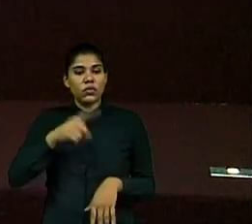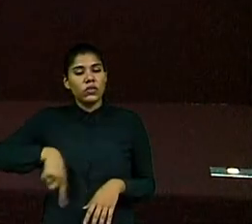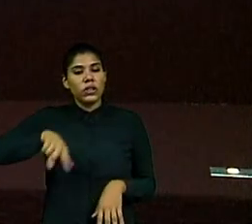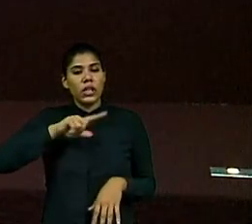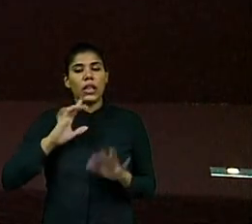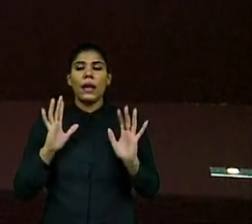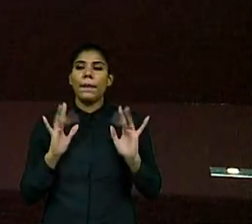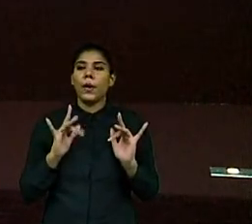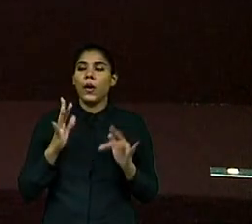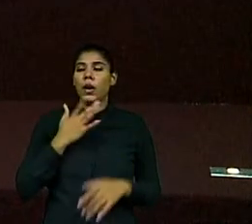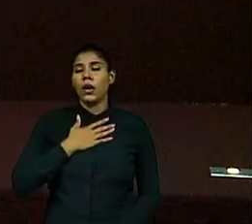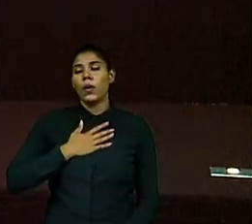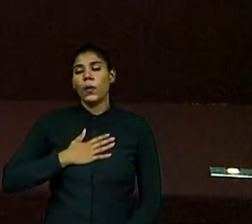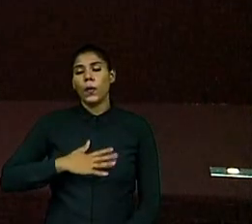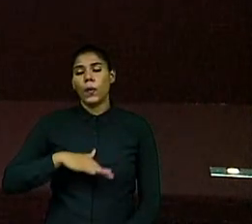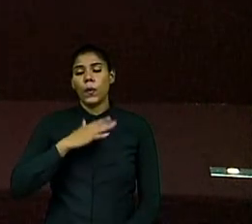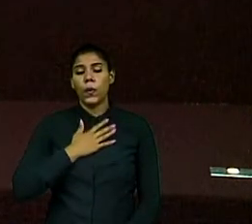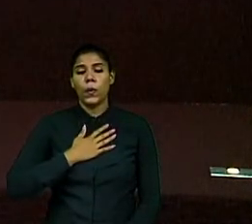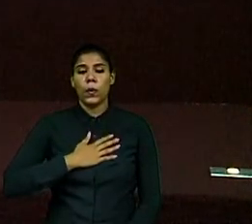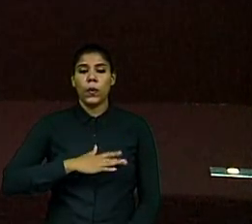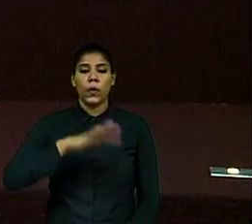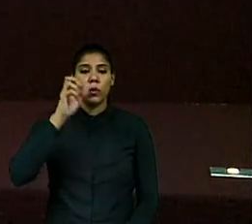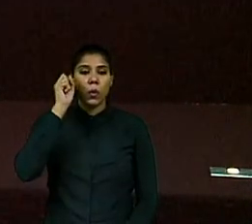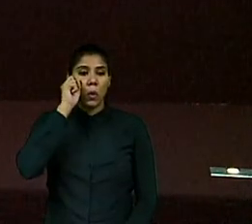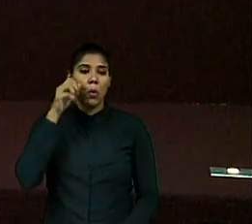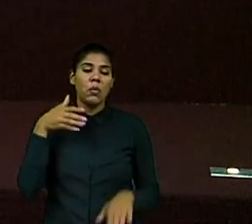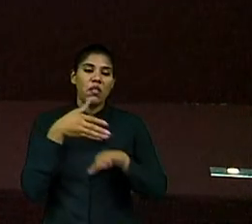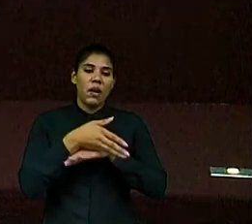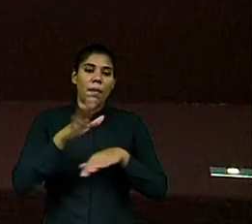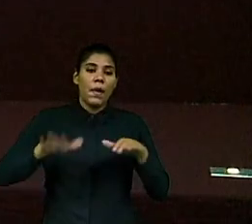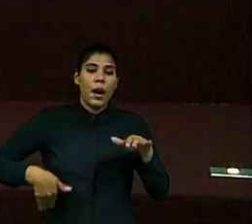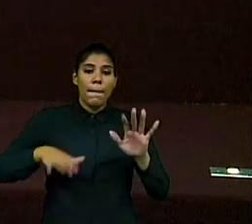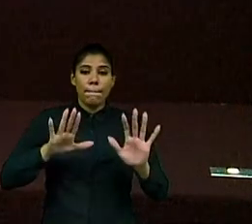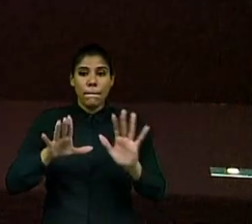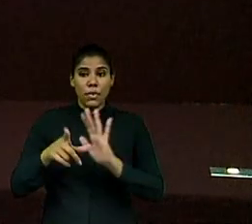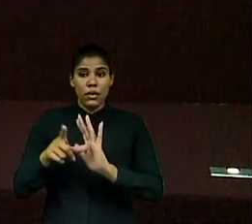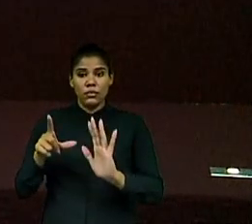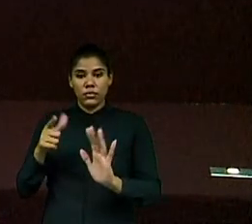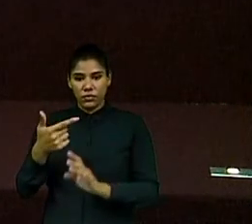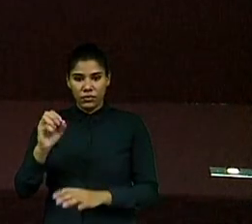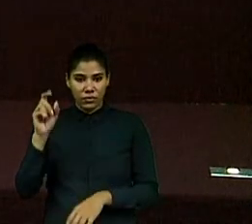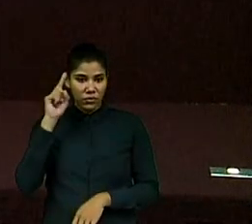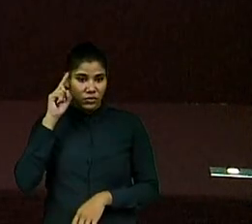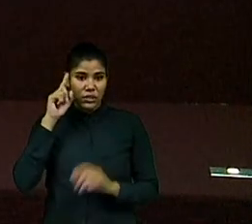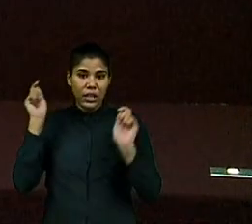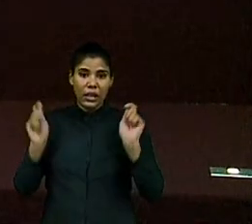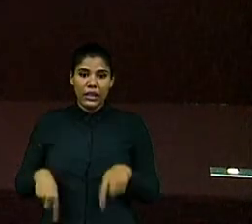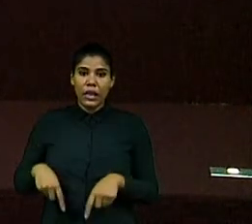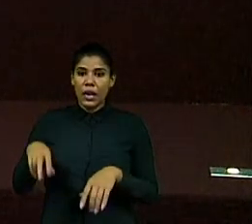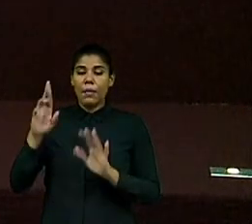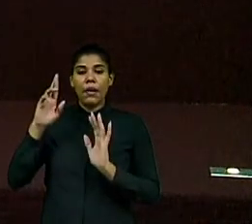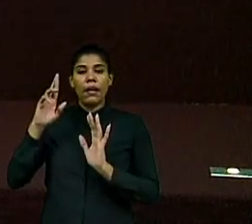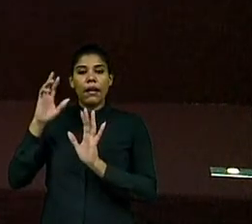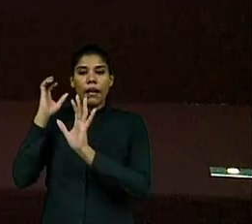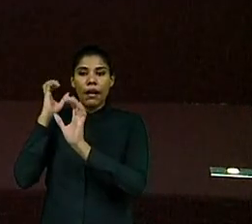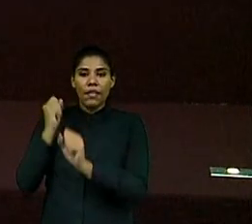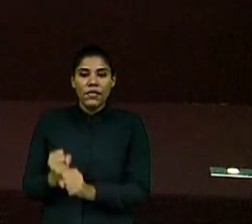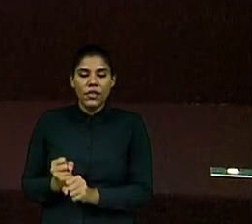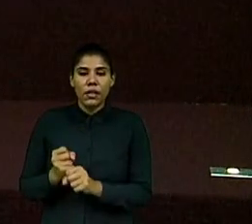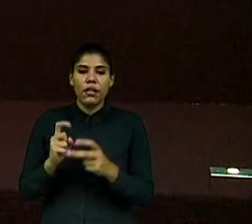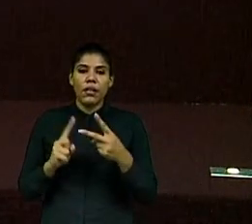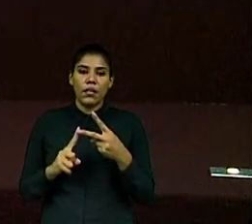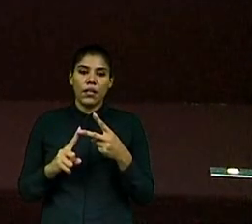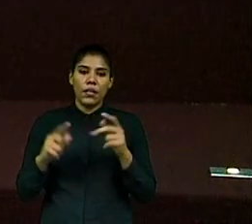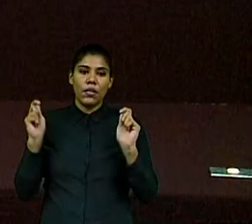durma mas daqui esses últimos 20 dias ainda dá tempo de fazer revisões ainda dá tempo de